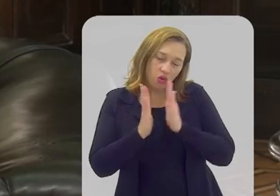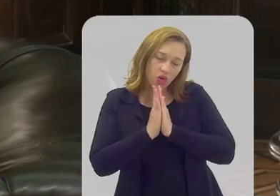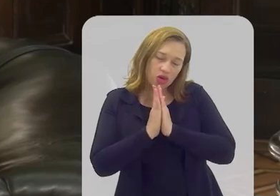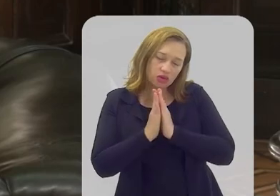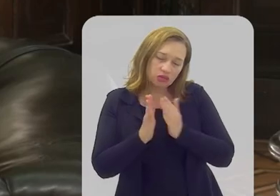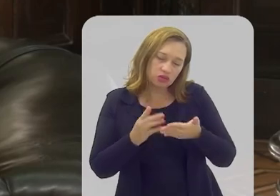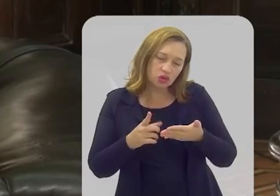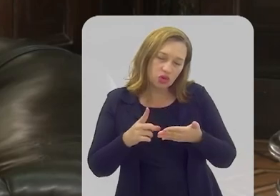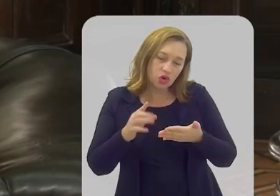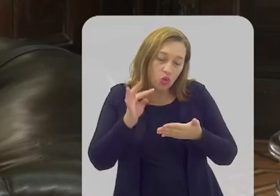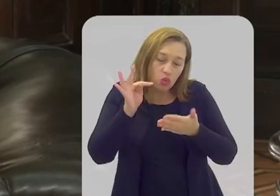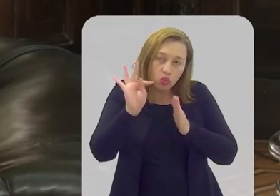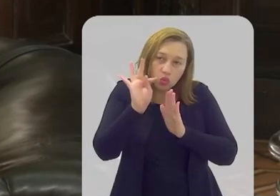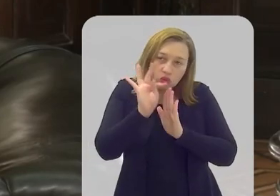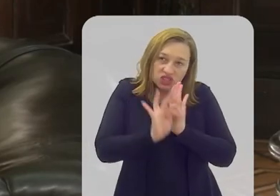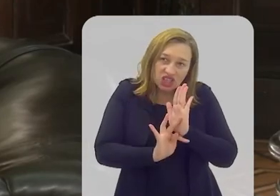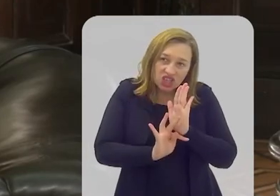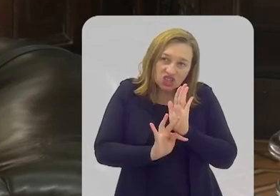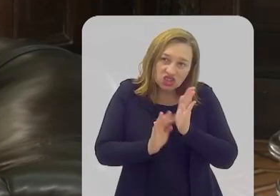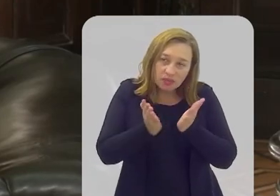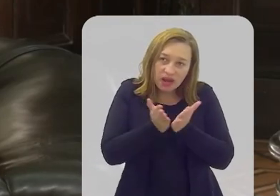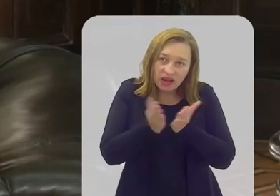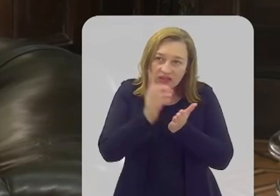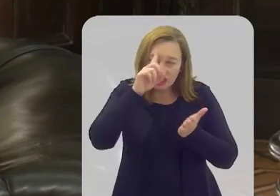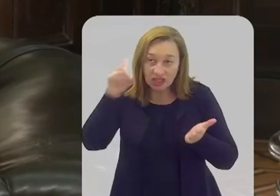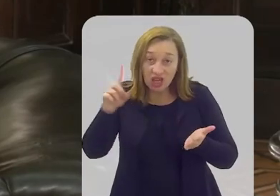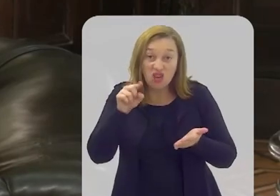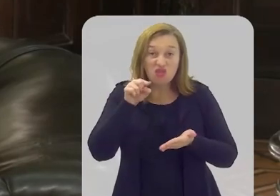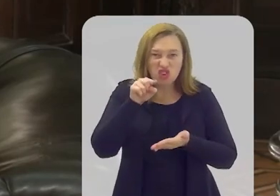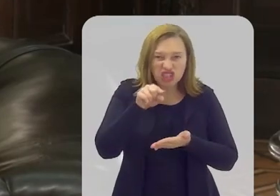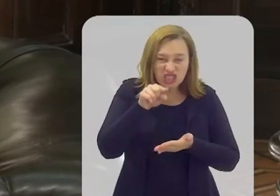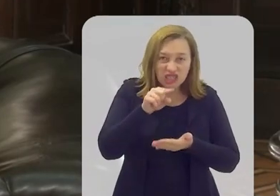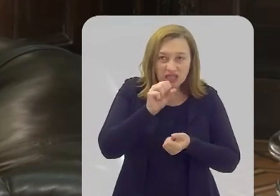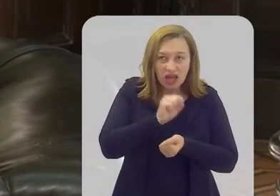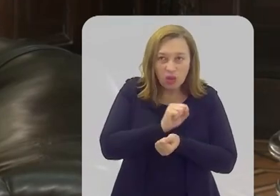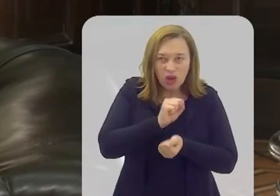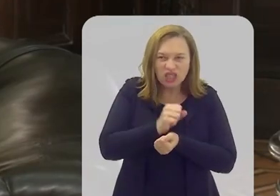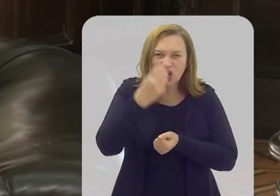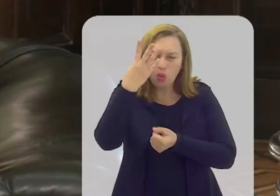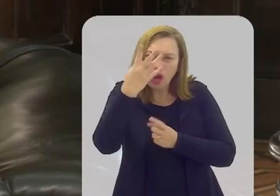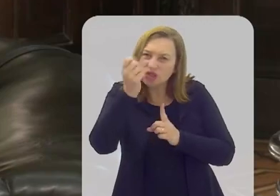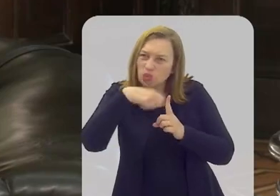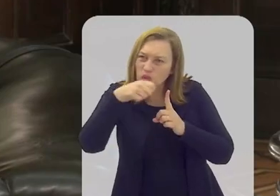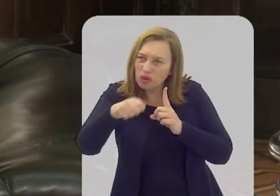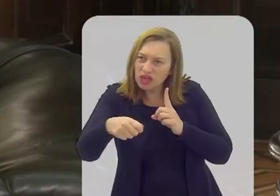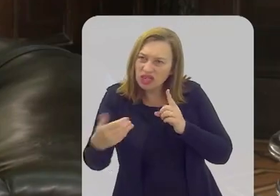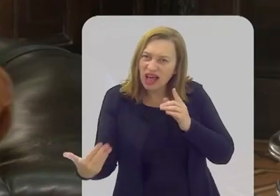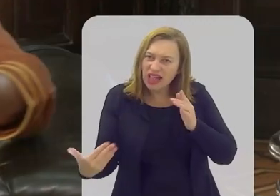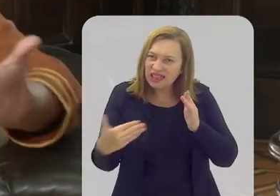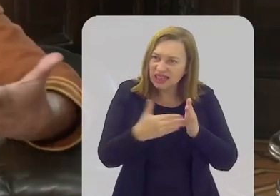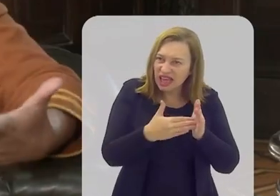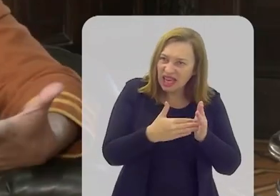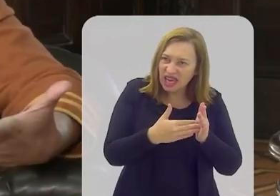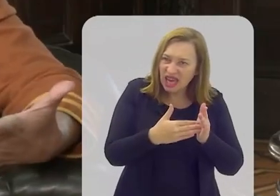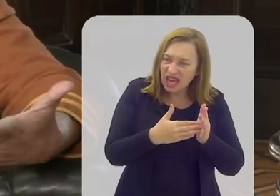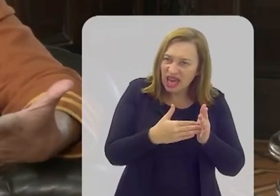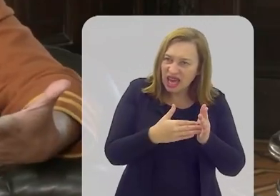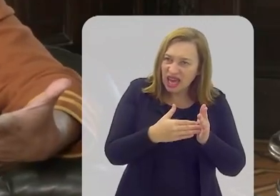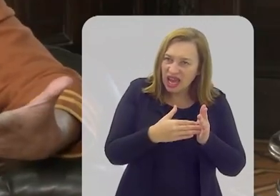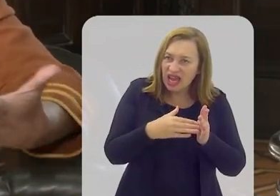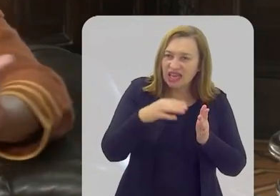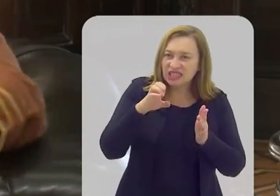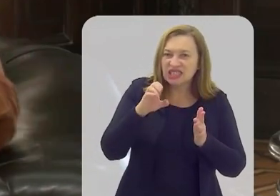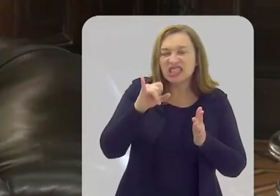aí, no livro, o texto bíblico era, vocês estão esperando 4 meses até a